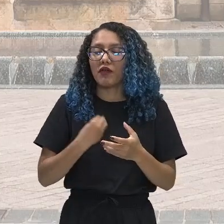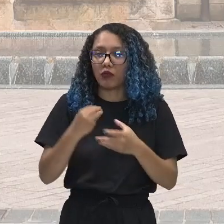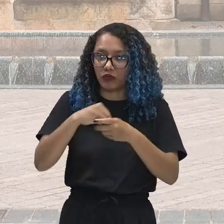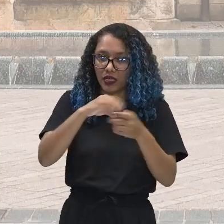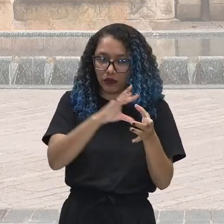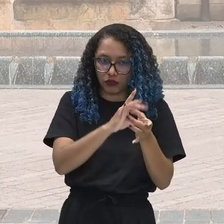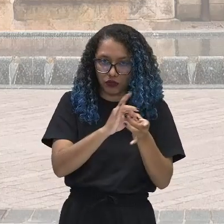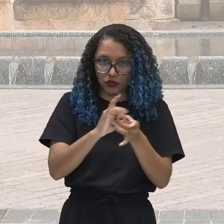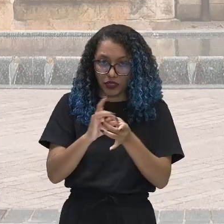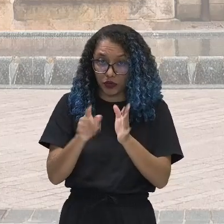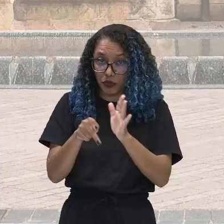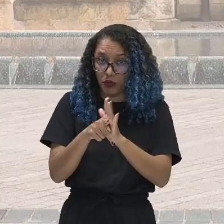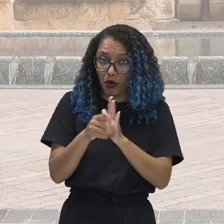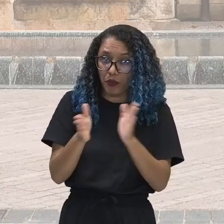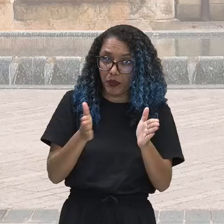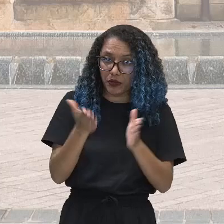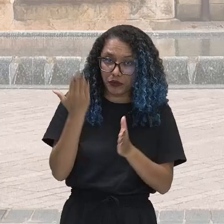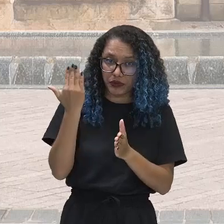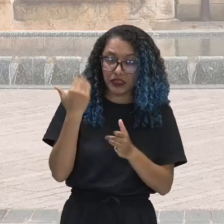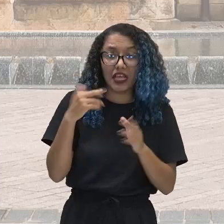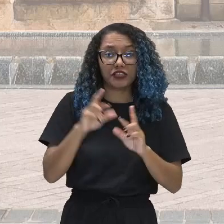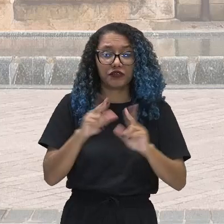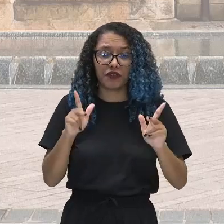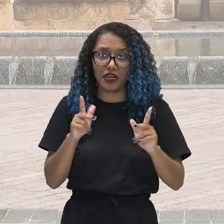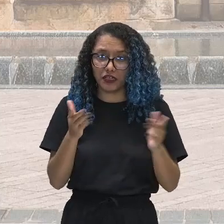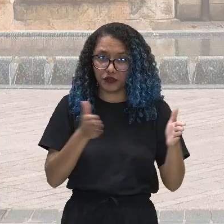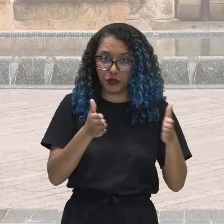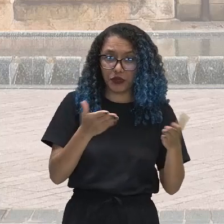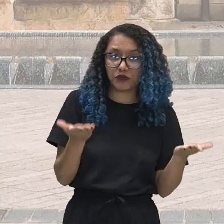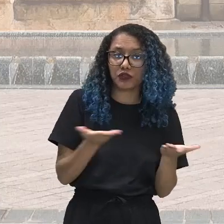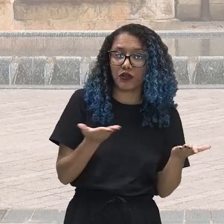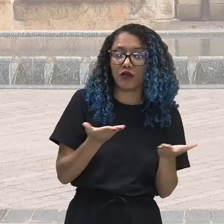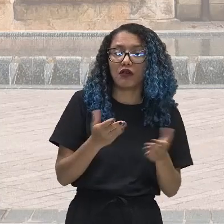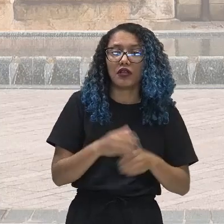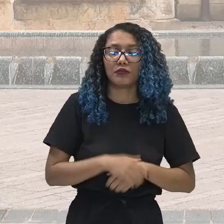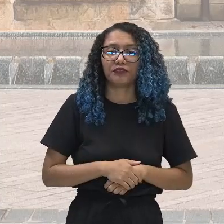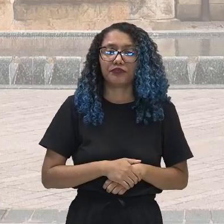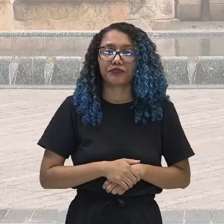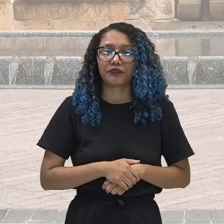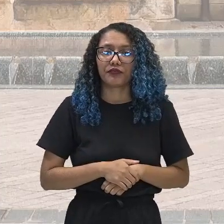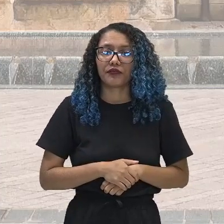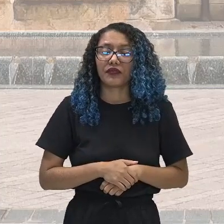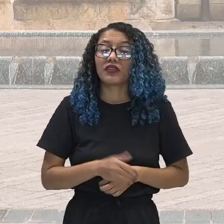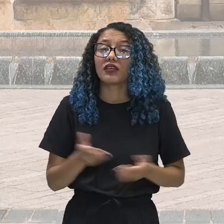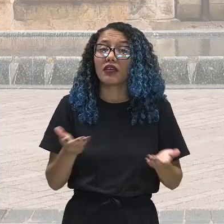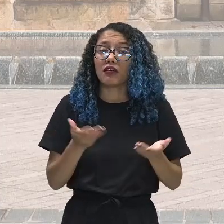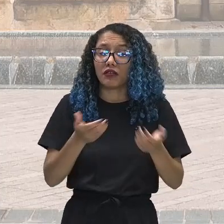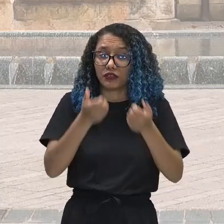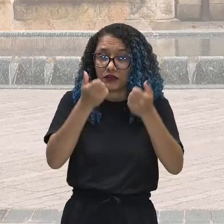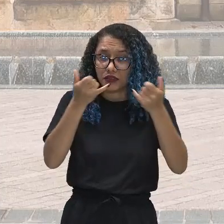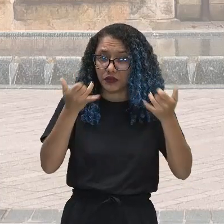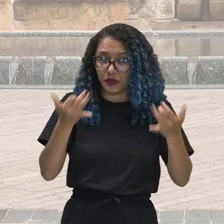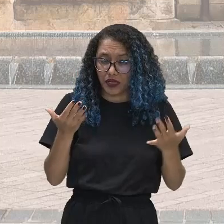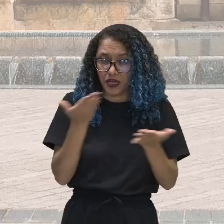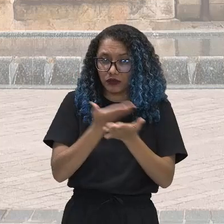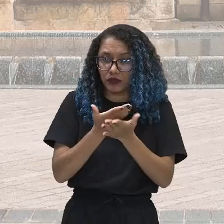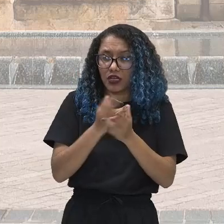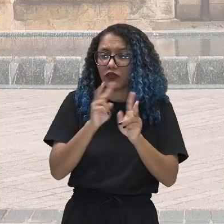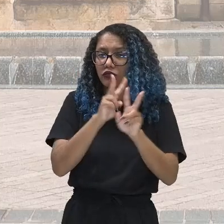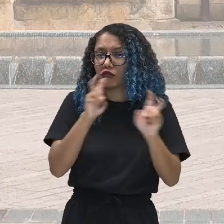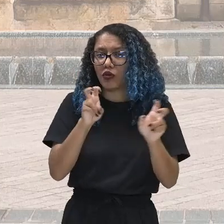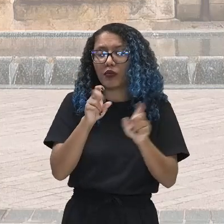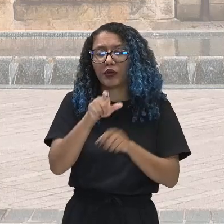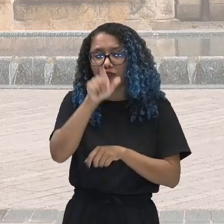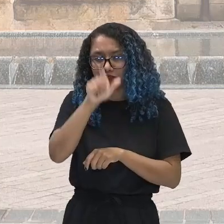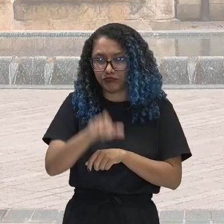diferentemente se fosse dos dias atuais. E hoje nós iremos falar de um autor, de um sociólogo, que é considerado